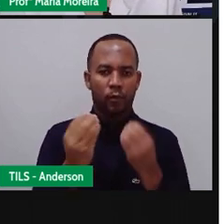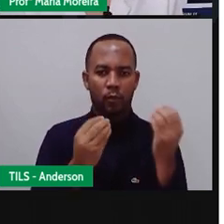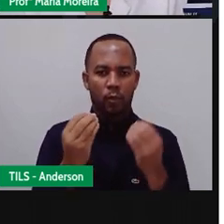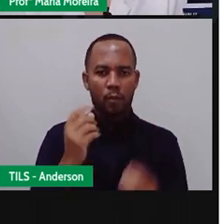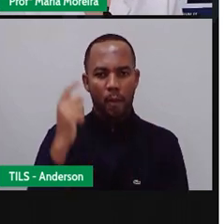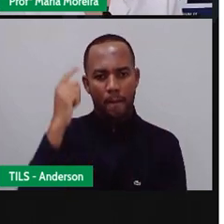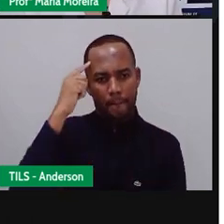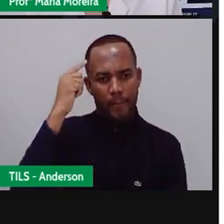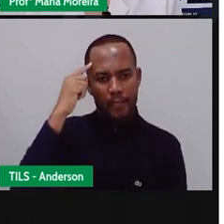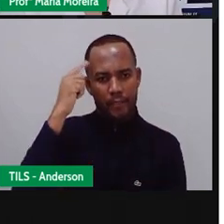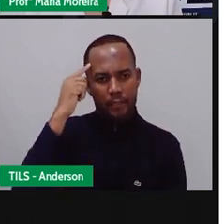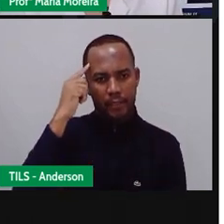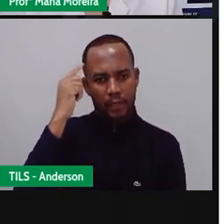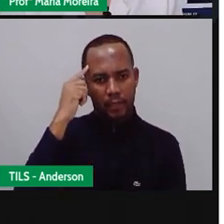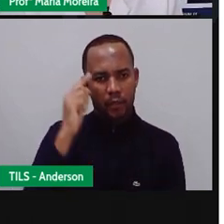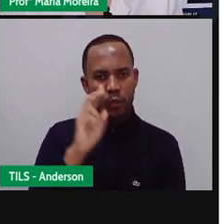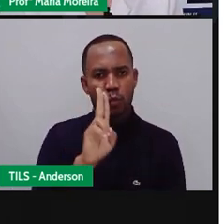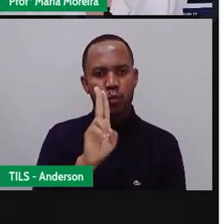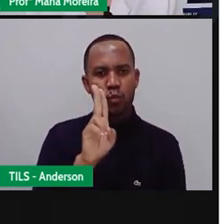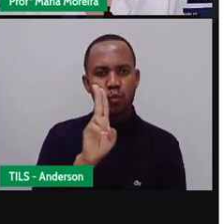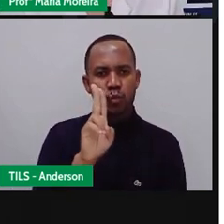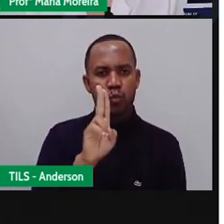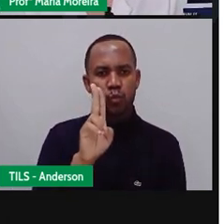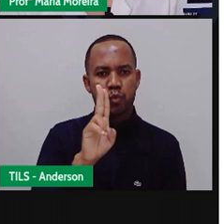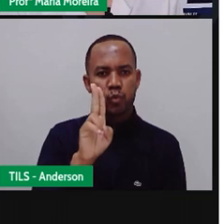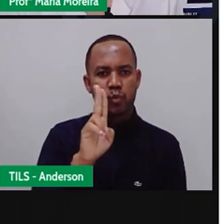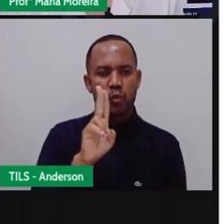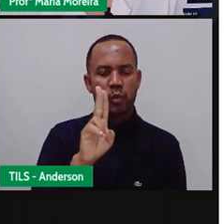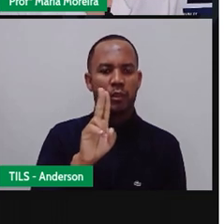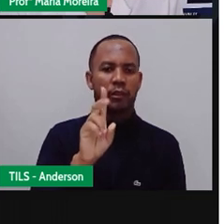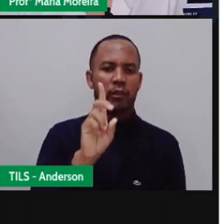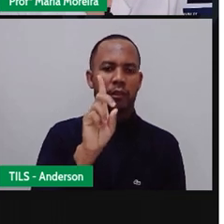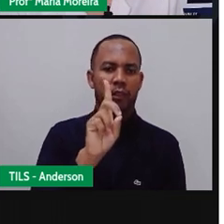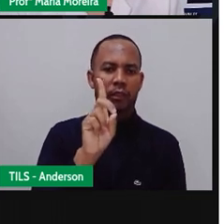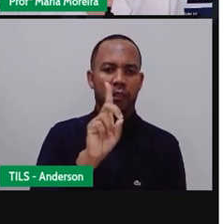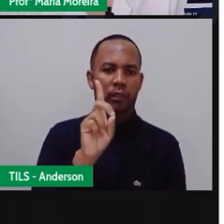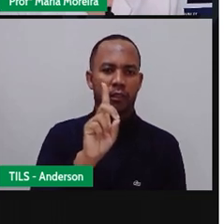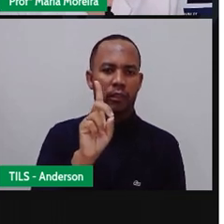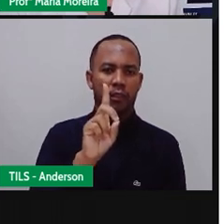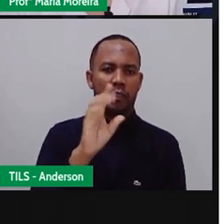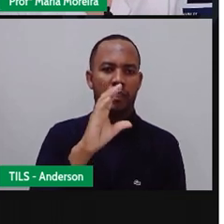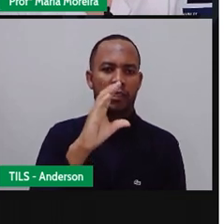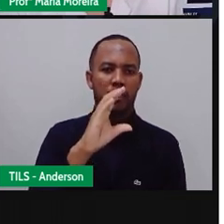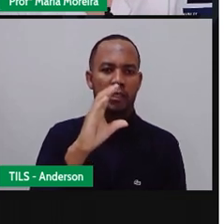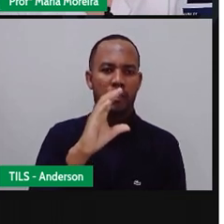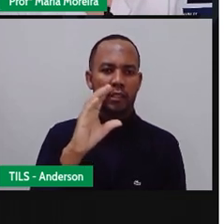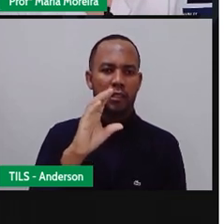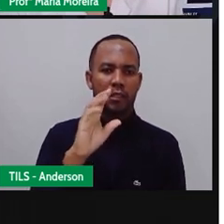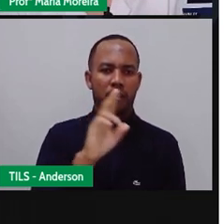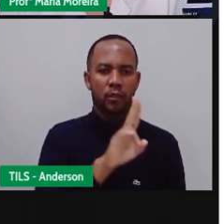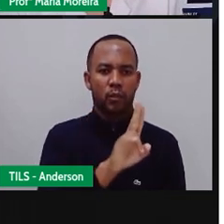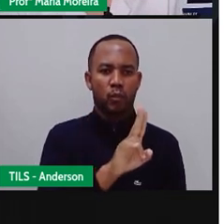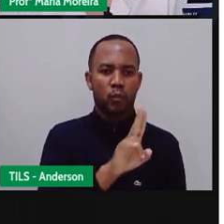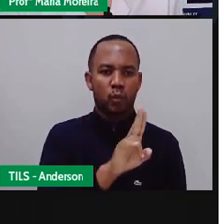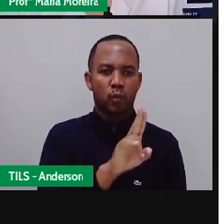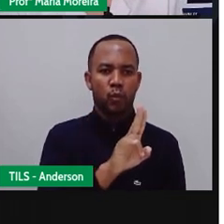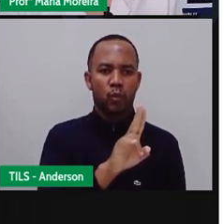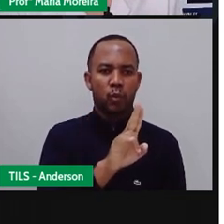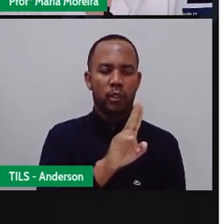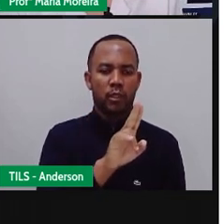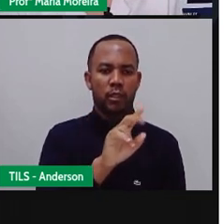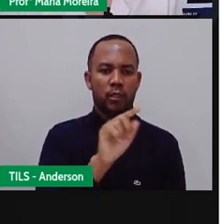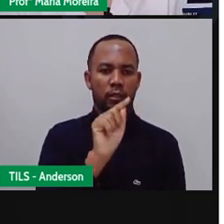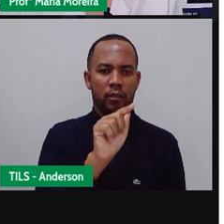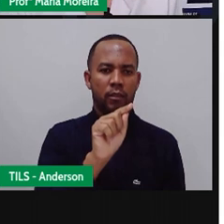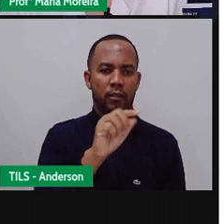aqui vamos só pensar um de unidade desde dezena sei de centena e um dia o